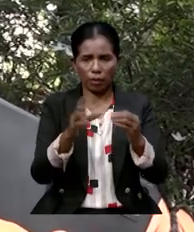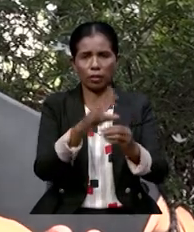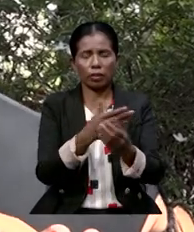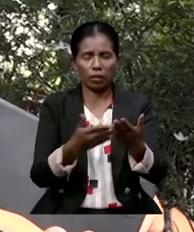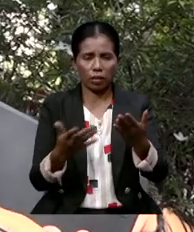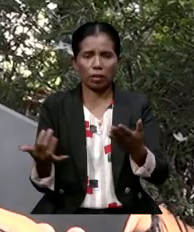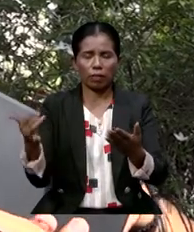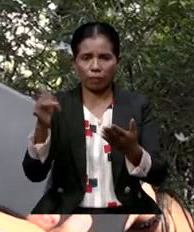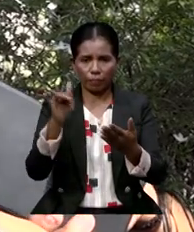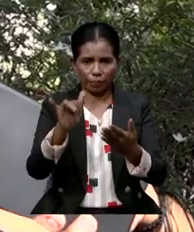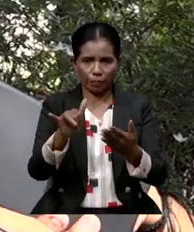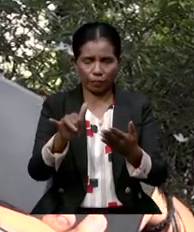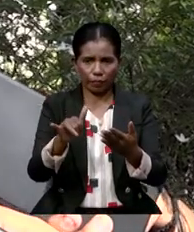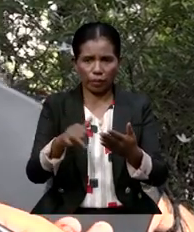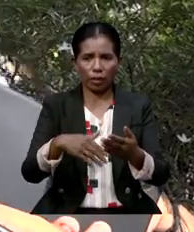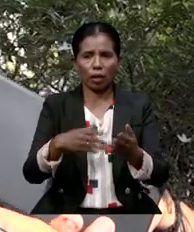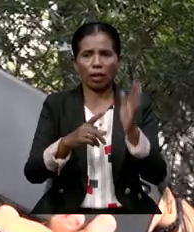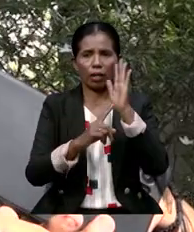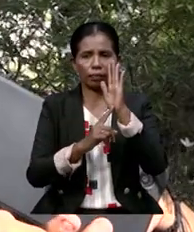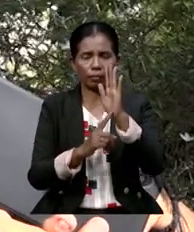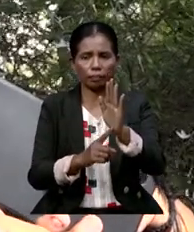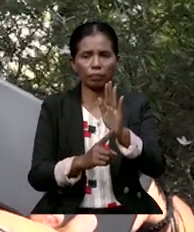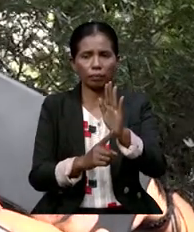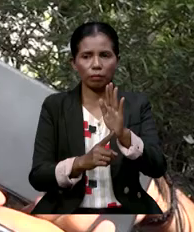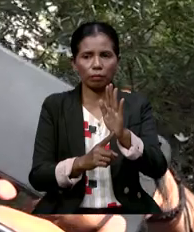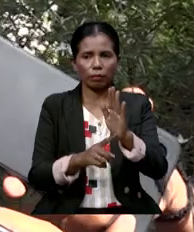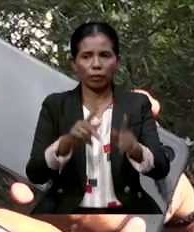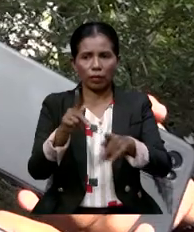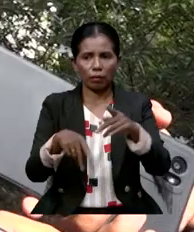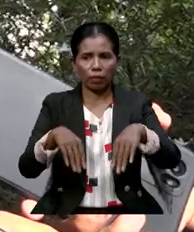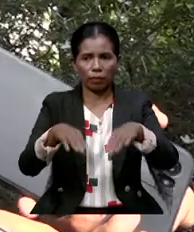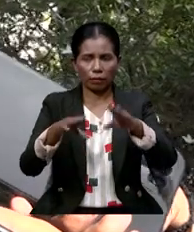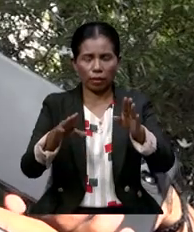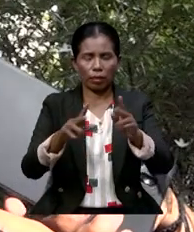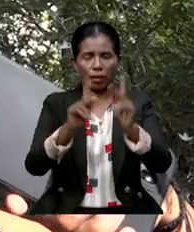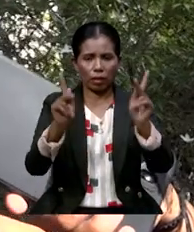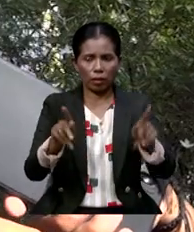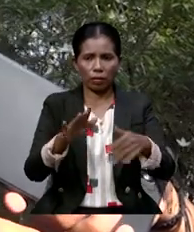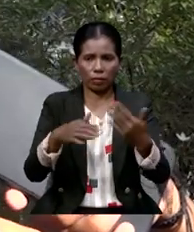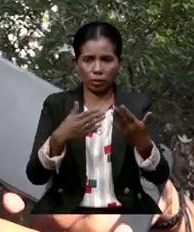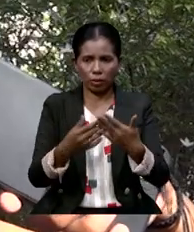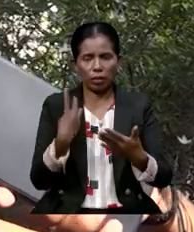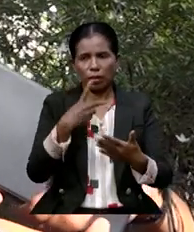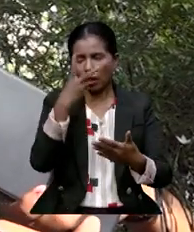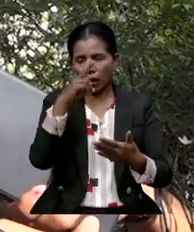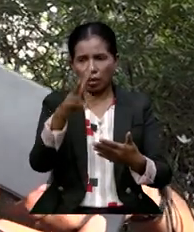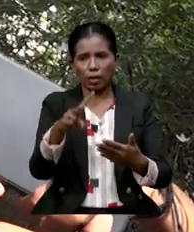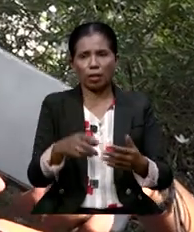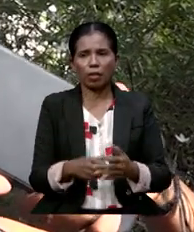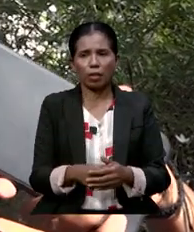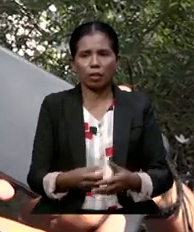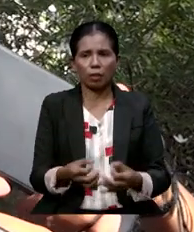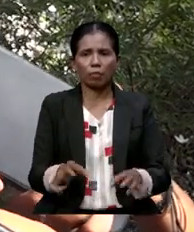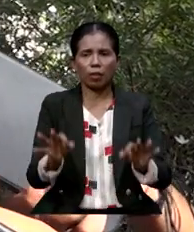de bem ma espalha iha consumidor sira fani halo za sirs. Então, ita hare kata idane